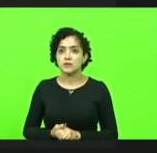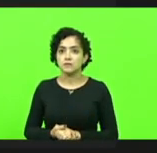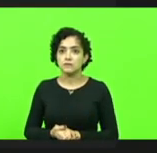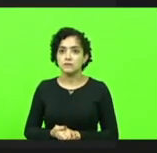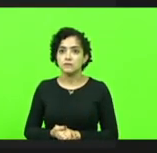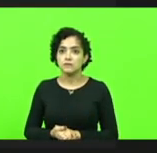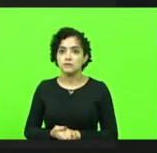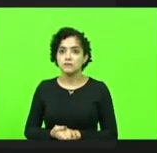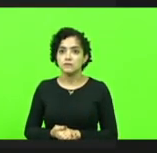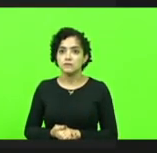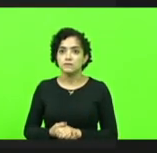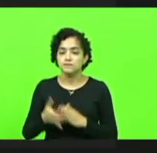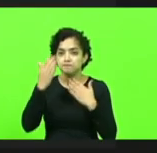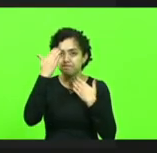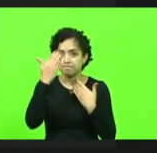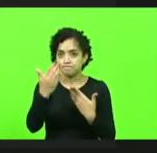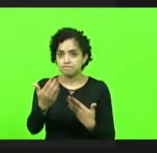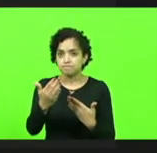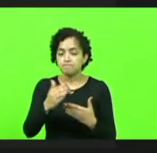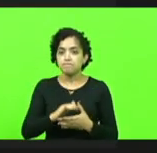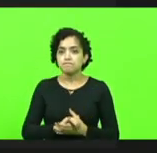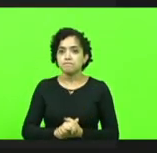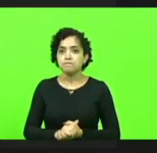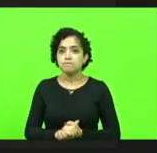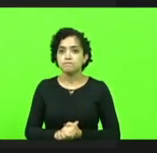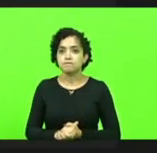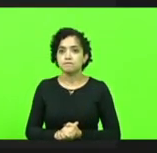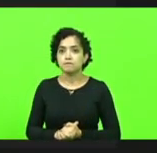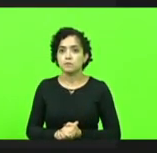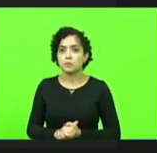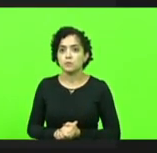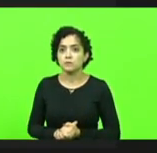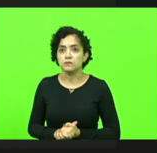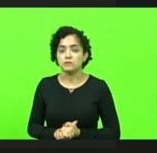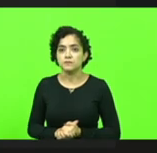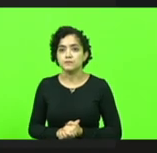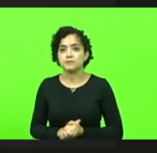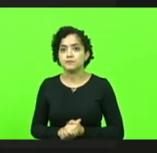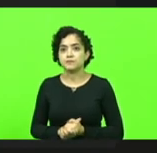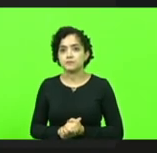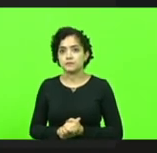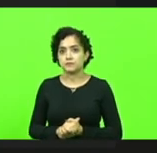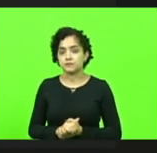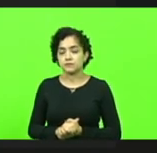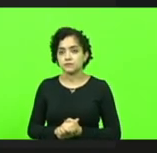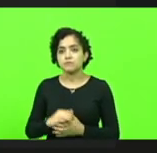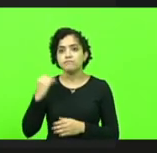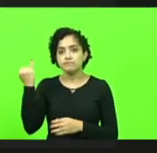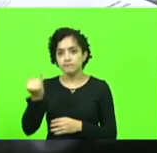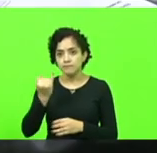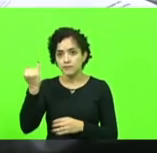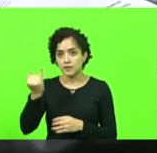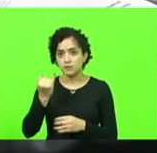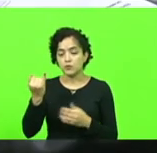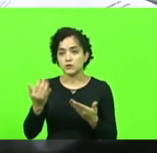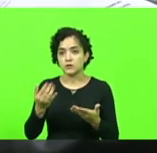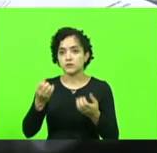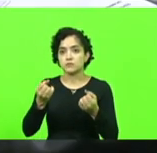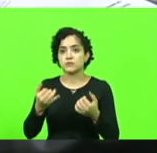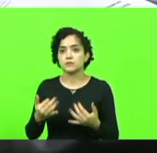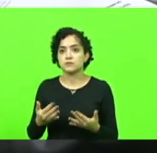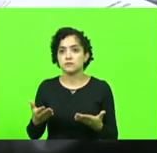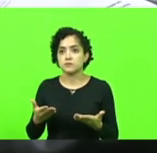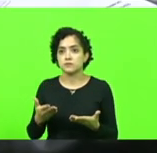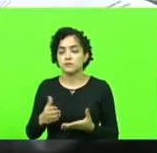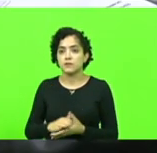nós agradecemos, Ângela, pela sua breve e importante intervenção. Nós